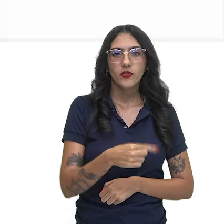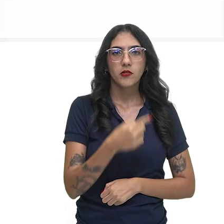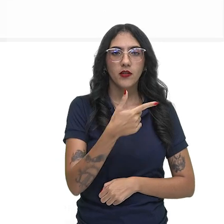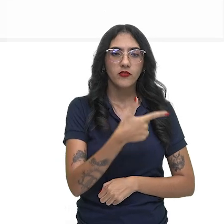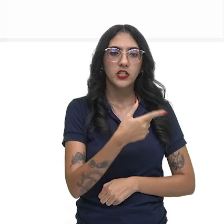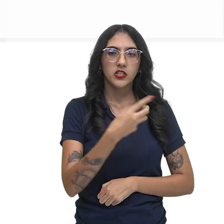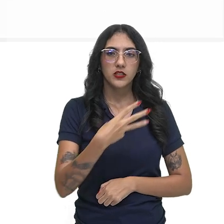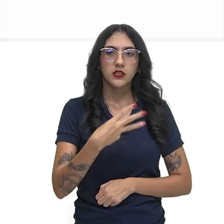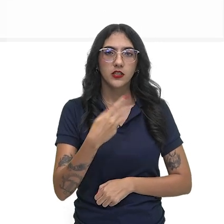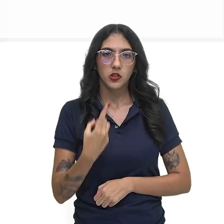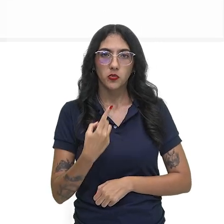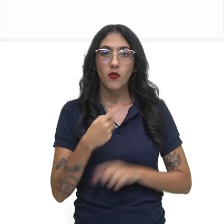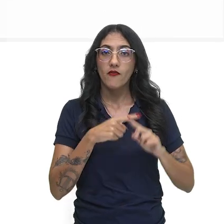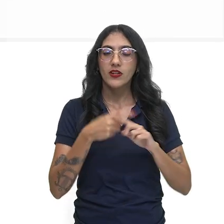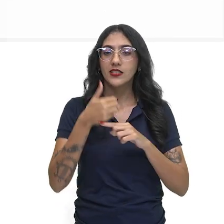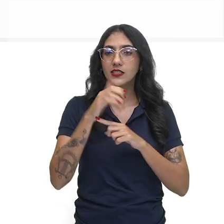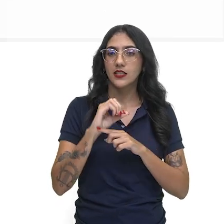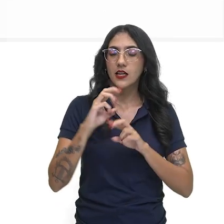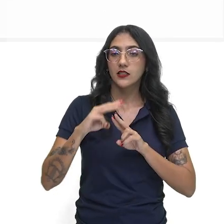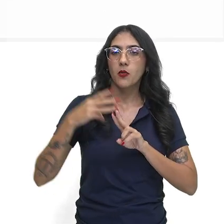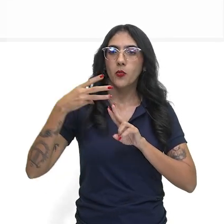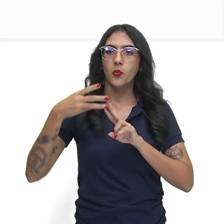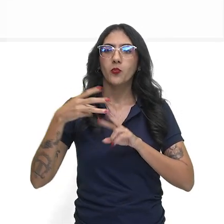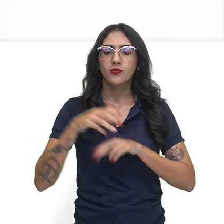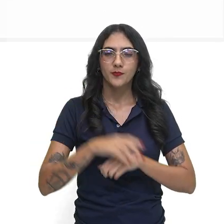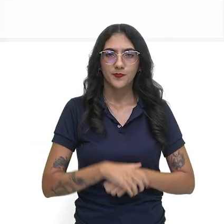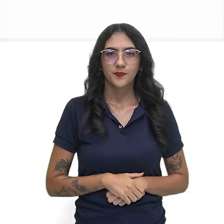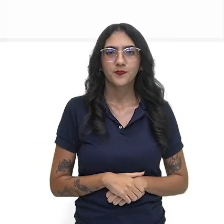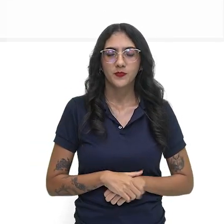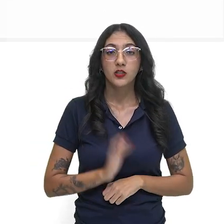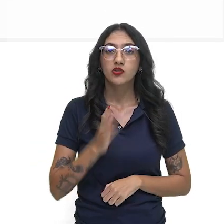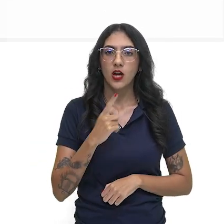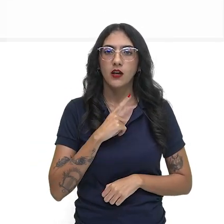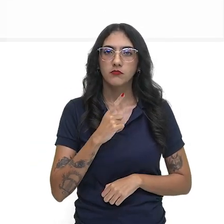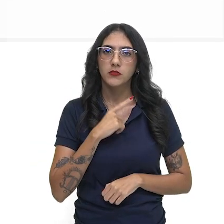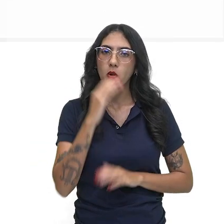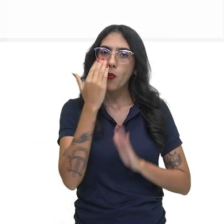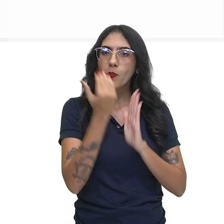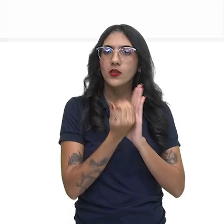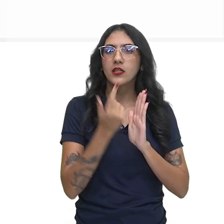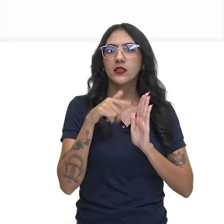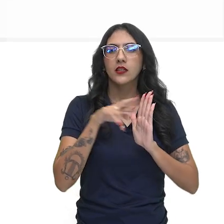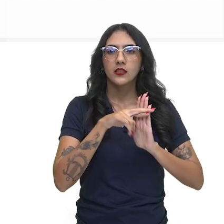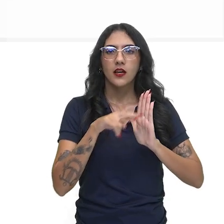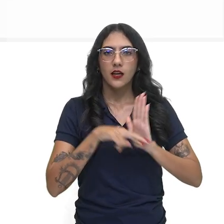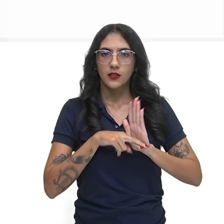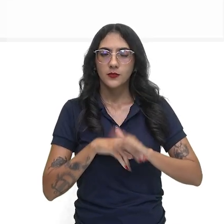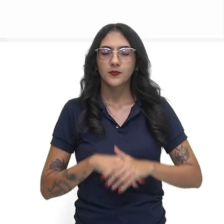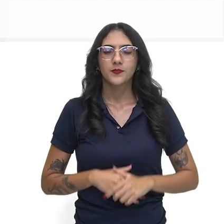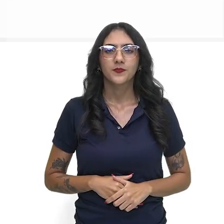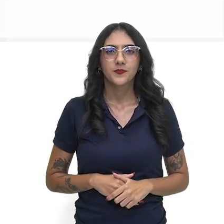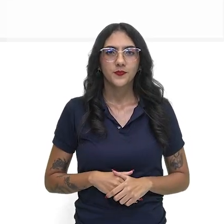1,2331 vezes 10 ao cubo. Está em notação científica agora. Está obedecendo a regra na notação científica.